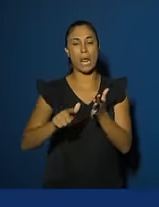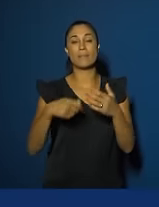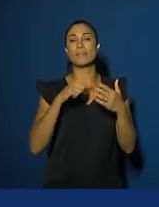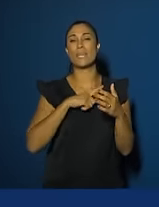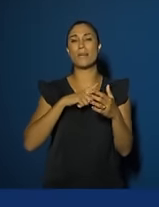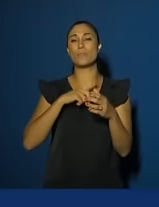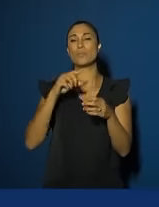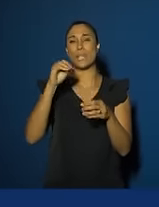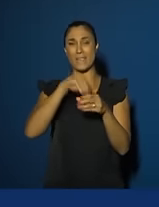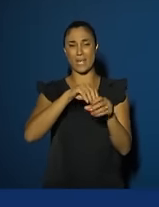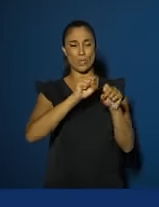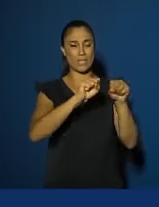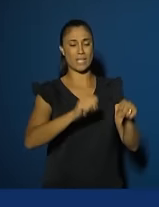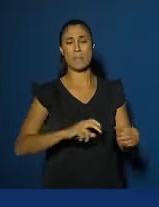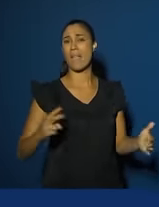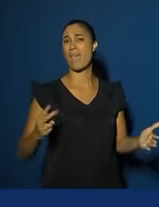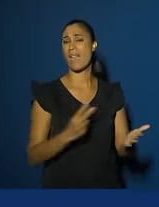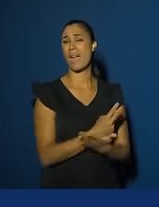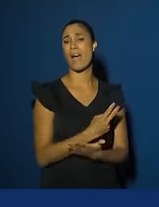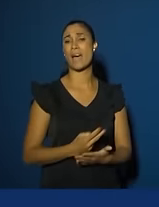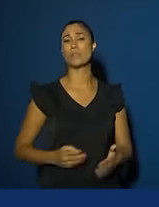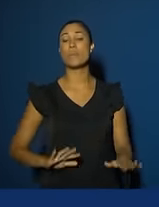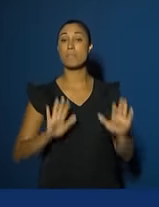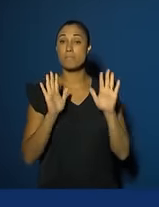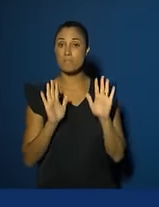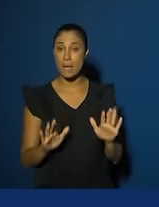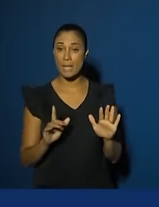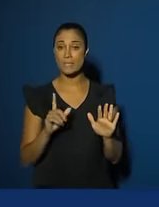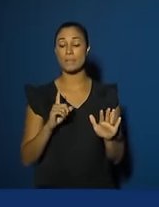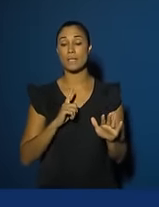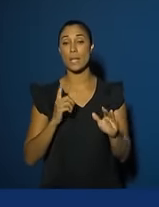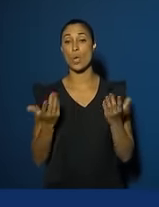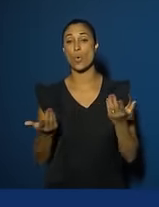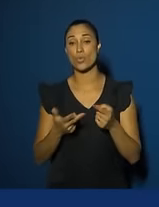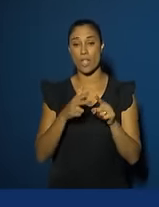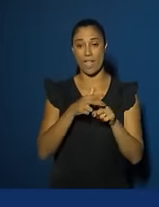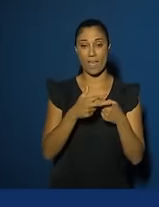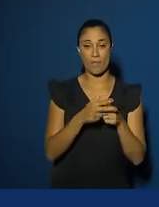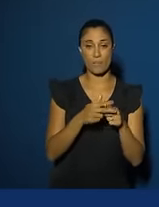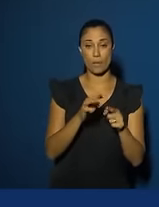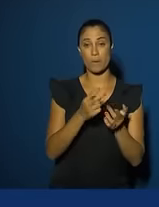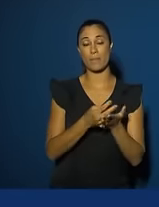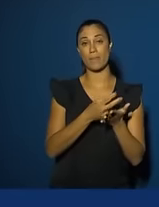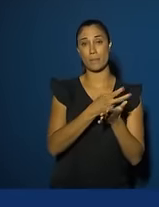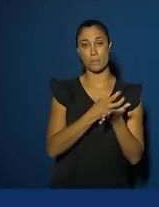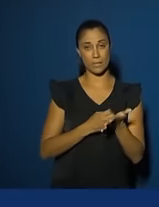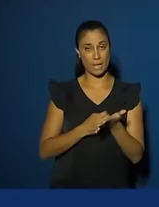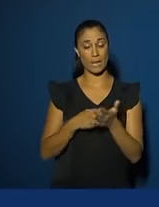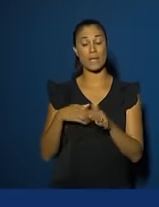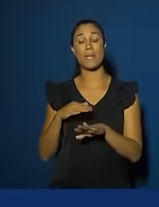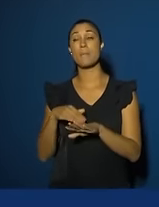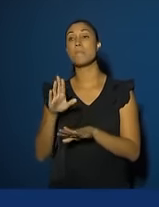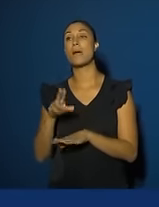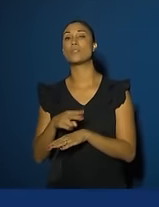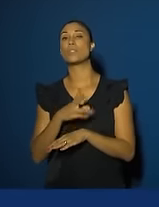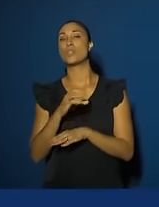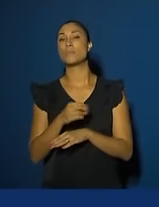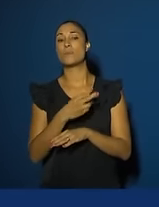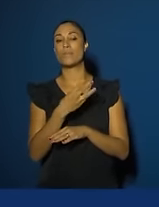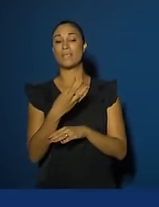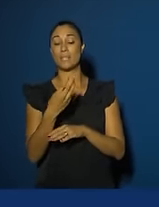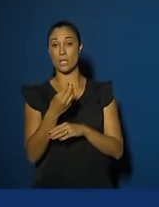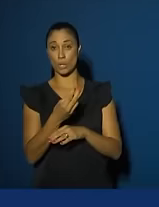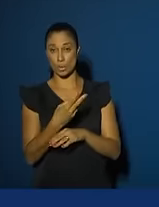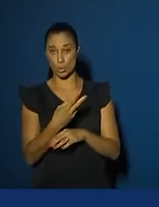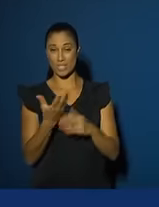no sistema agora nós temos o horizonte da reforma tributária que é mais do que o horizonte de 2032 que